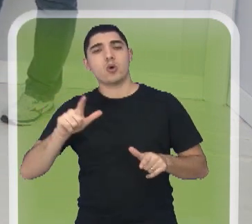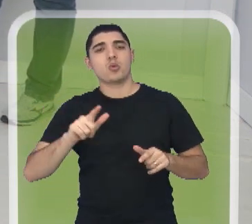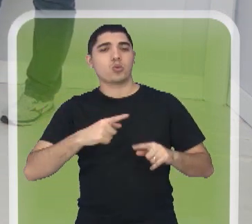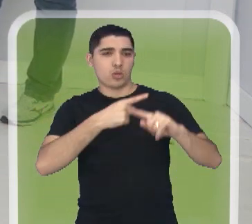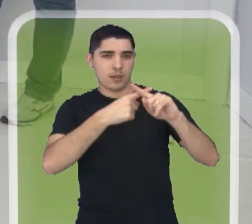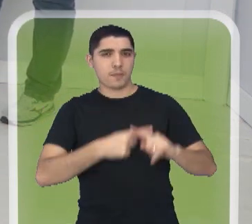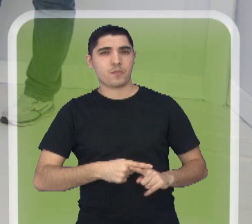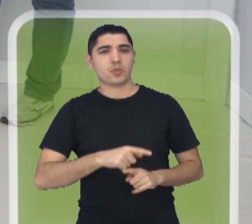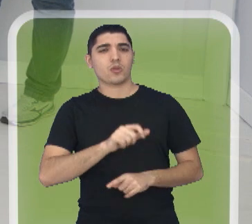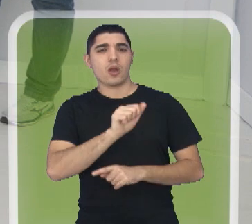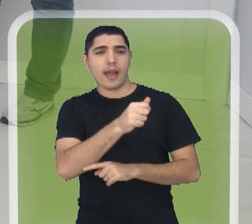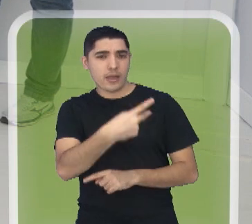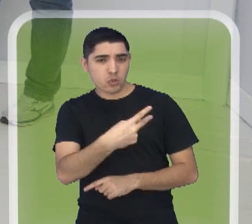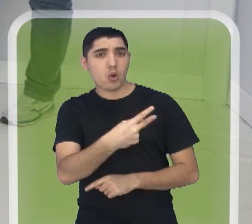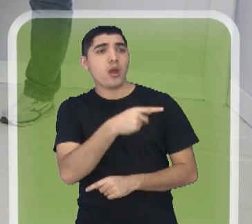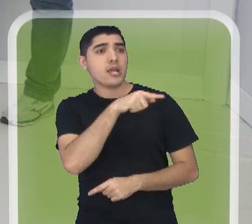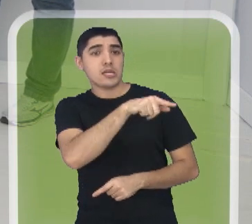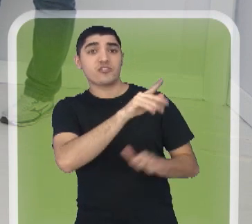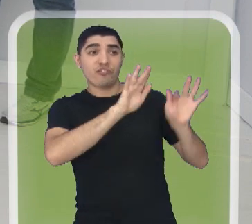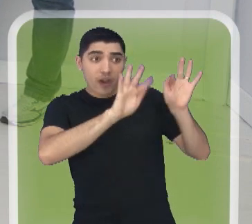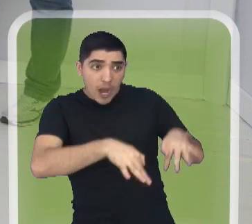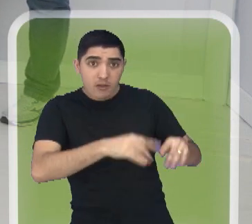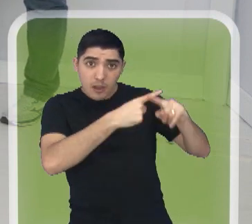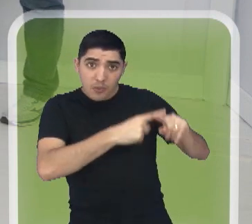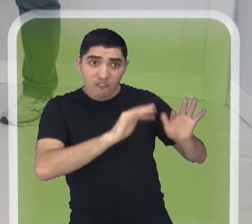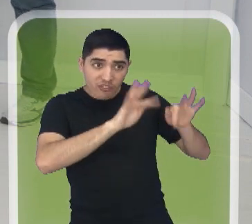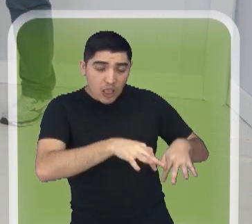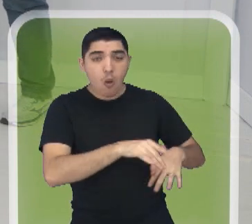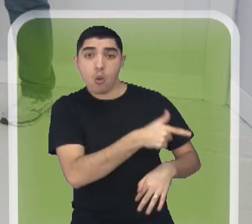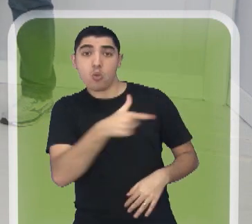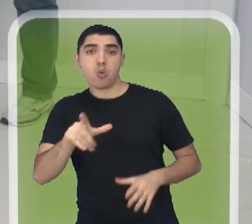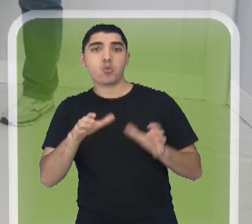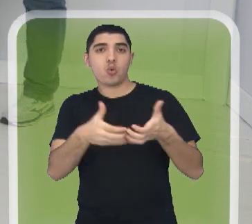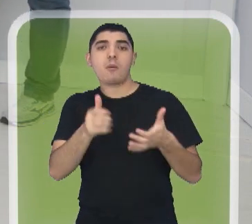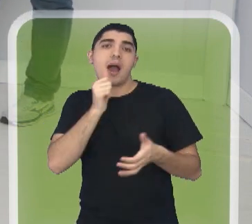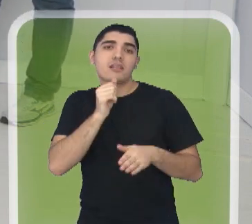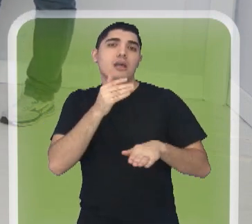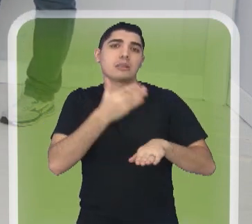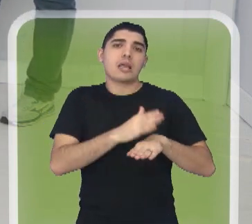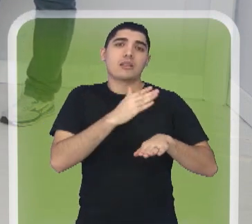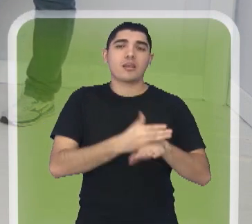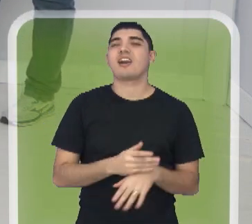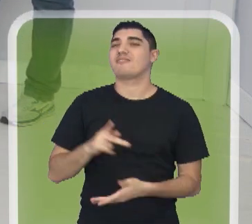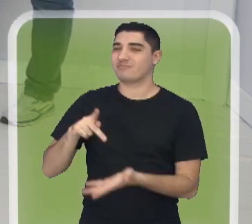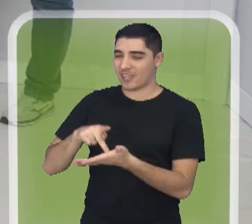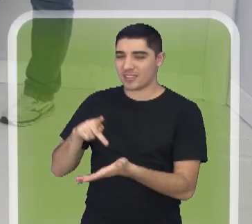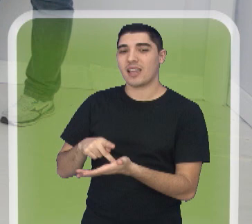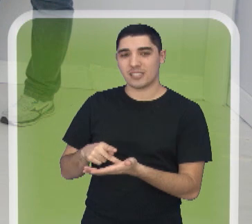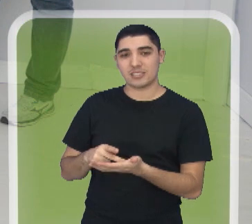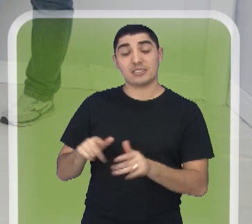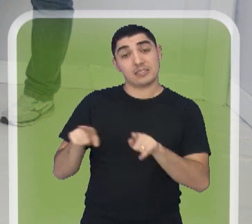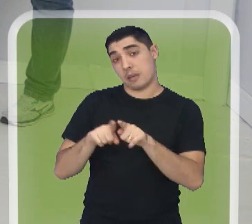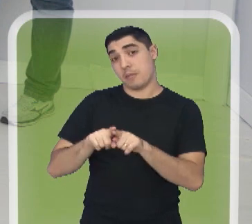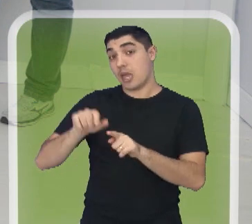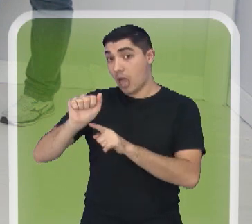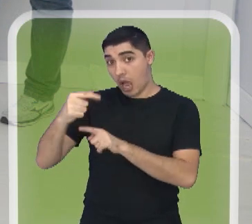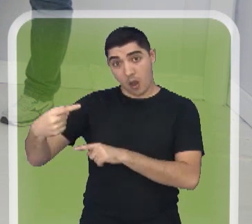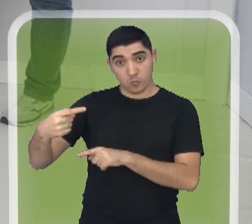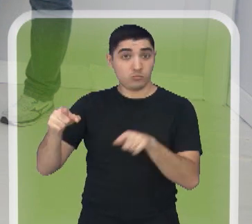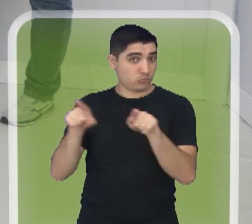acabou no meio de abril. Né? Exatamente, né? Tem vários times, né? Na nossa chave também. E Série A1 também.